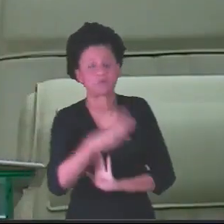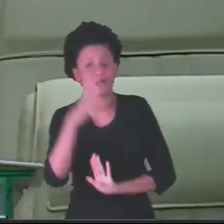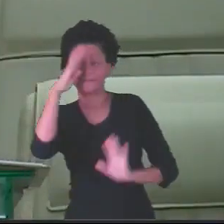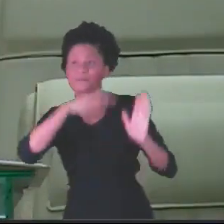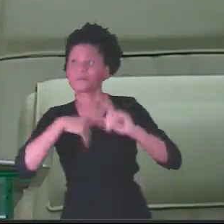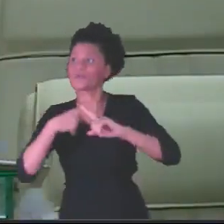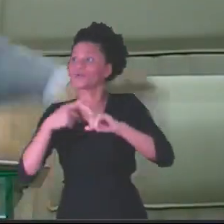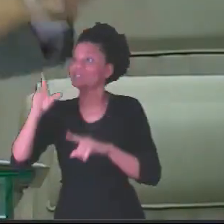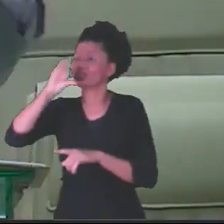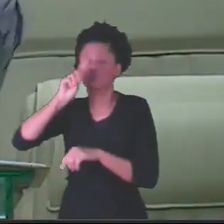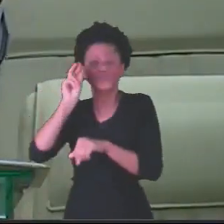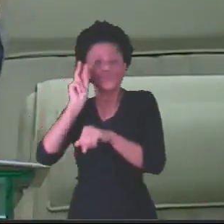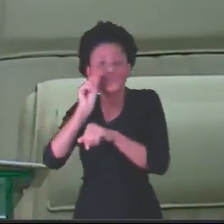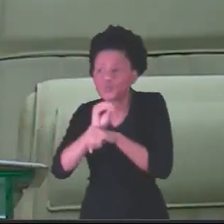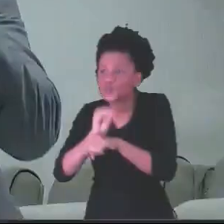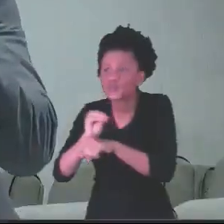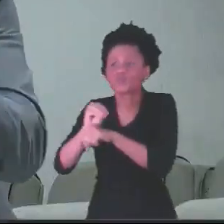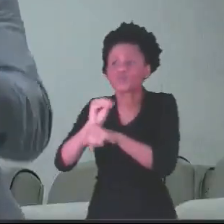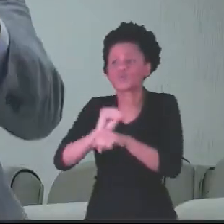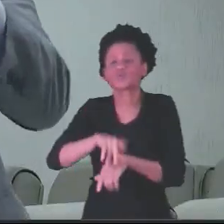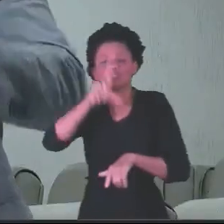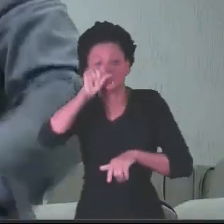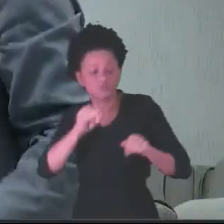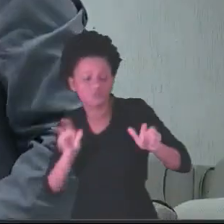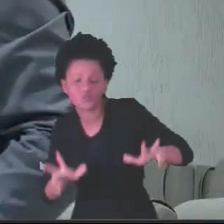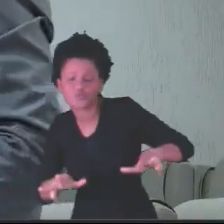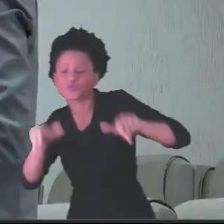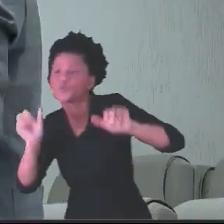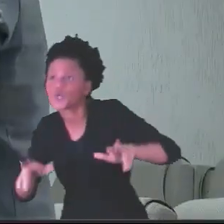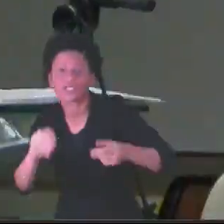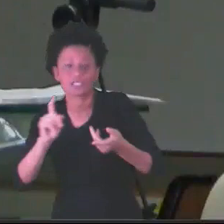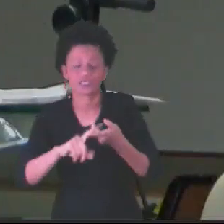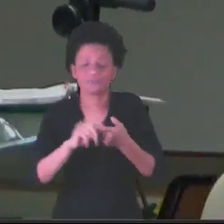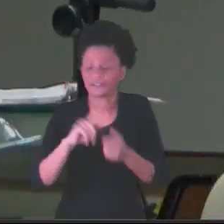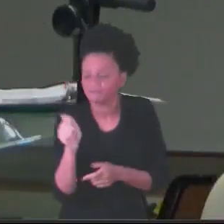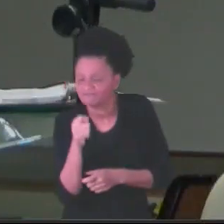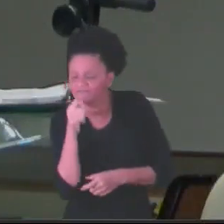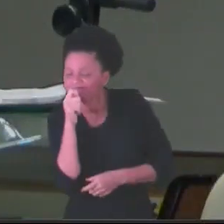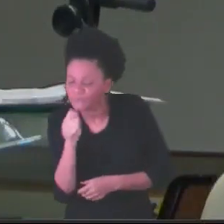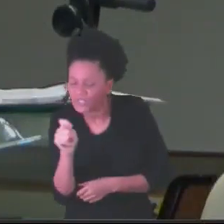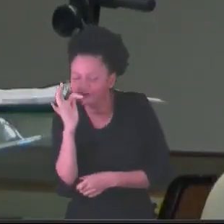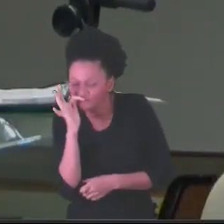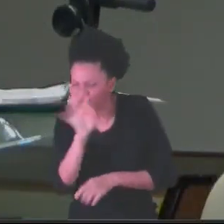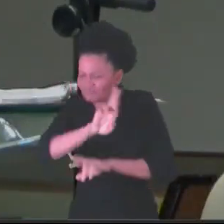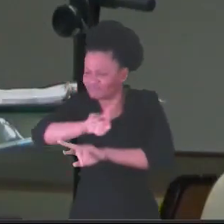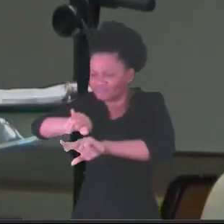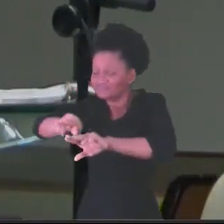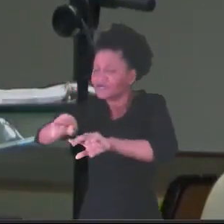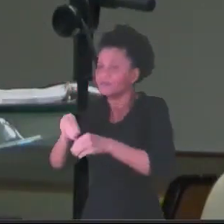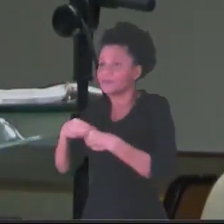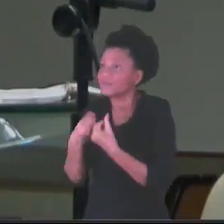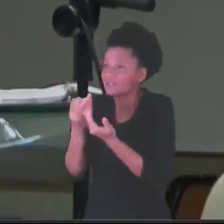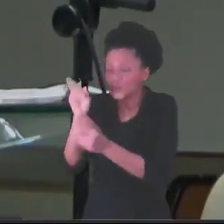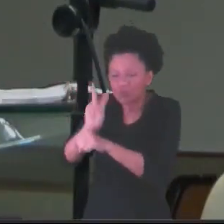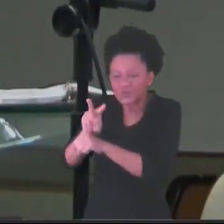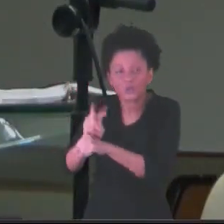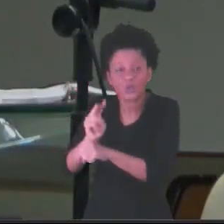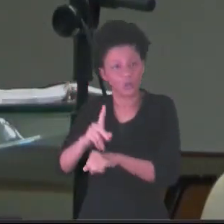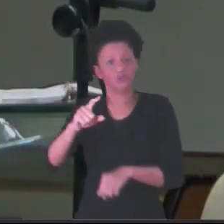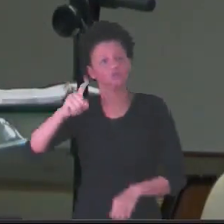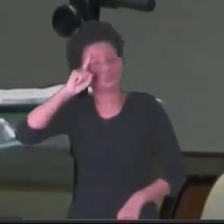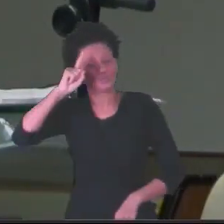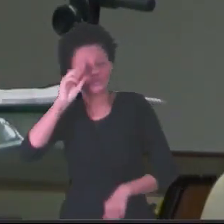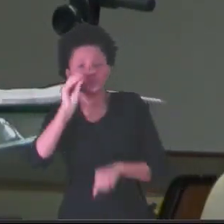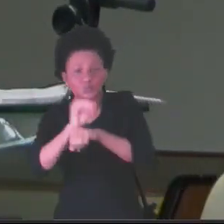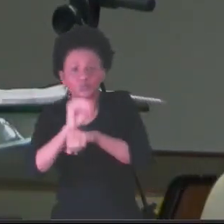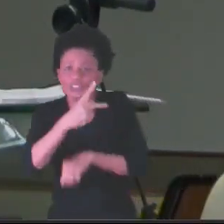dos pardais deus que tem cuidado dos lírios dos campos e deus cuidará de nossa vida todos os dias eu quero